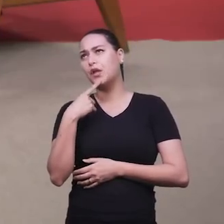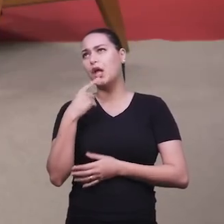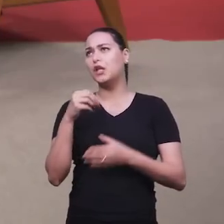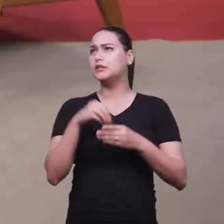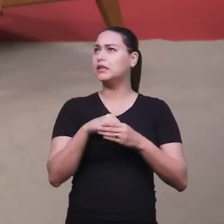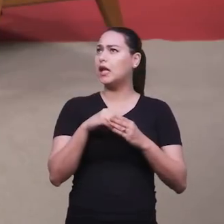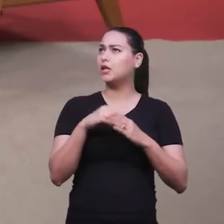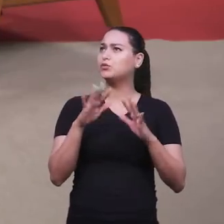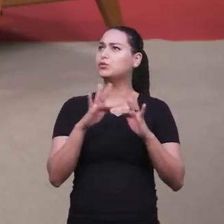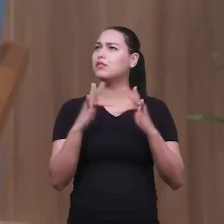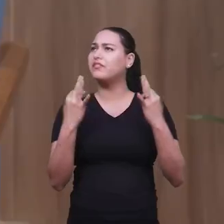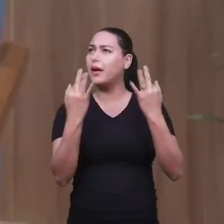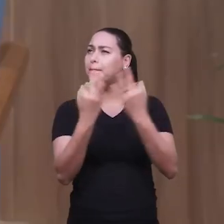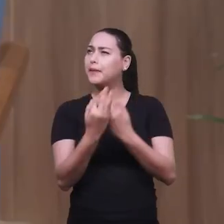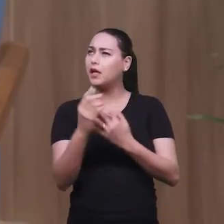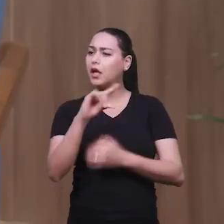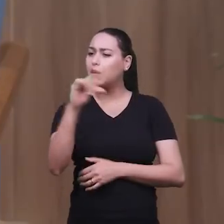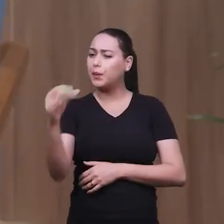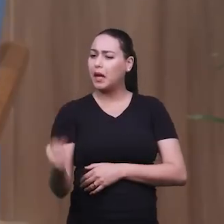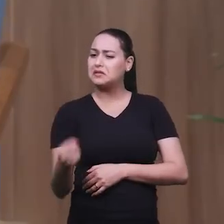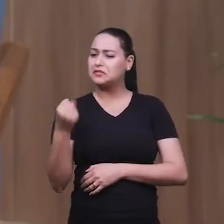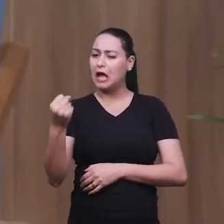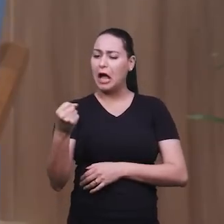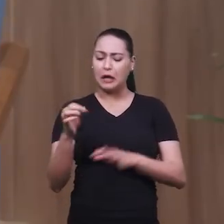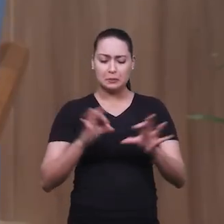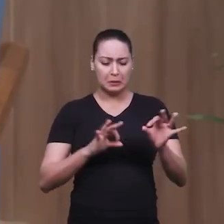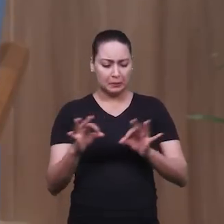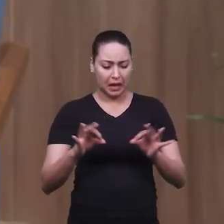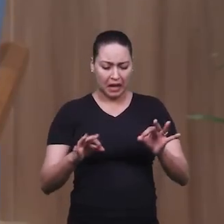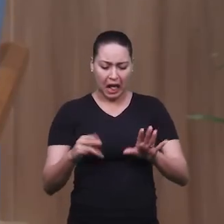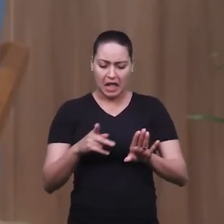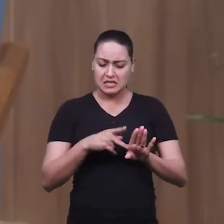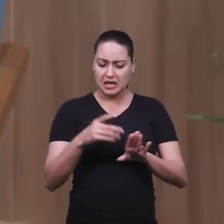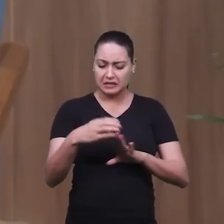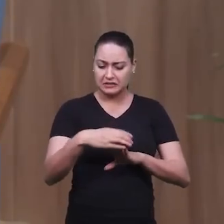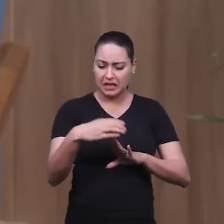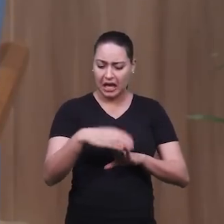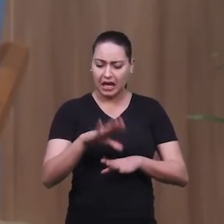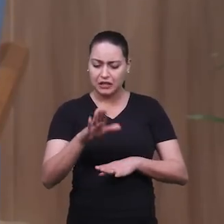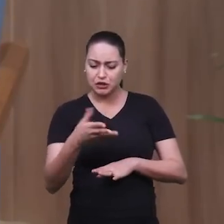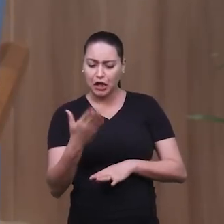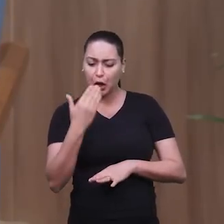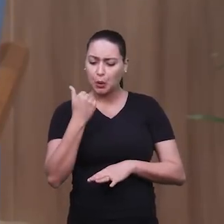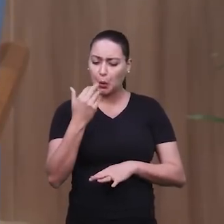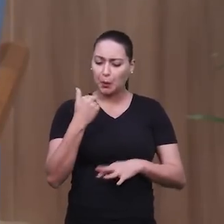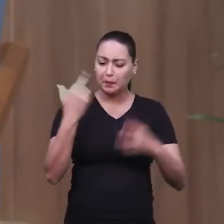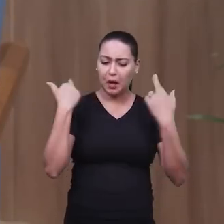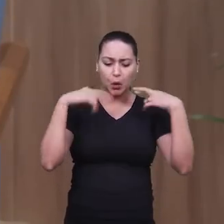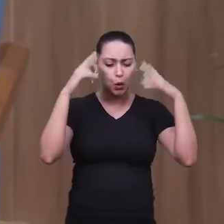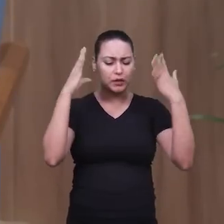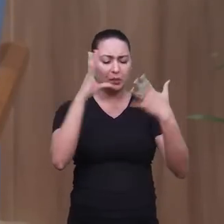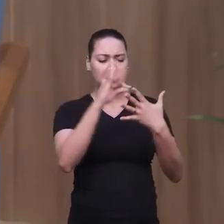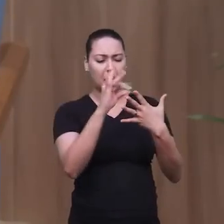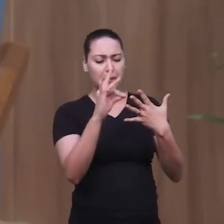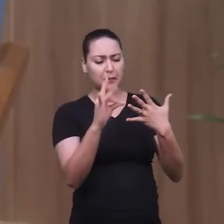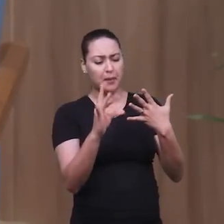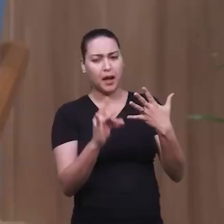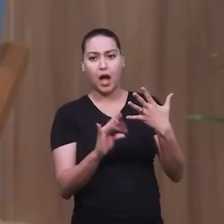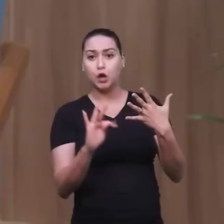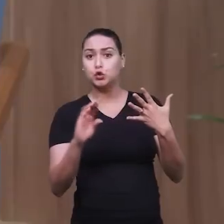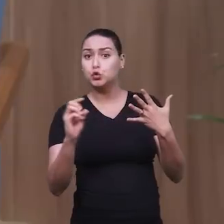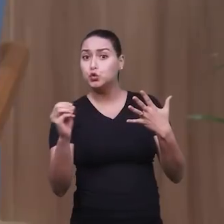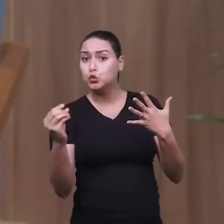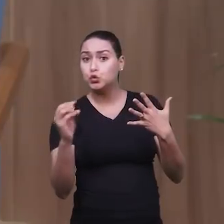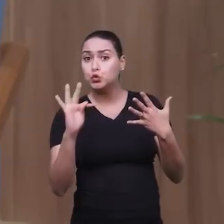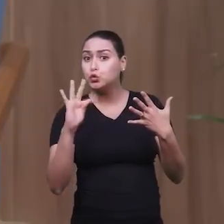estar com a família, ter o cajado, lombo cingido, sandália nos pés, ter o cordeiro, Comer o ervas cordeiro, amargosas,